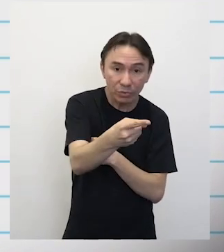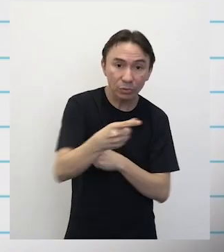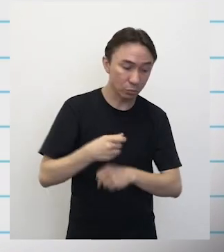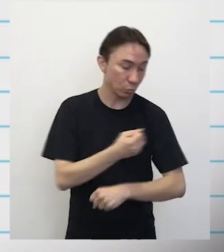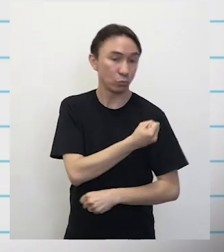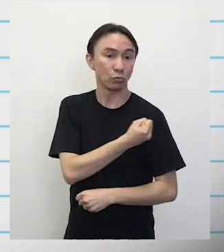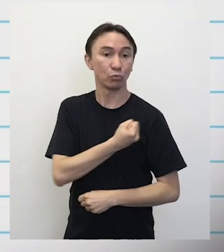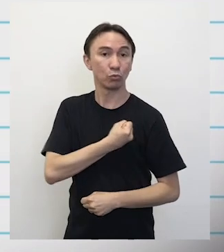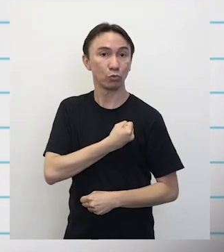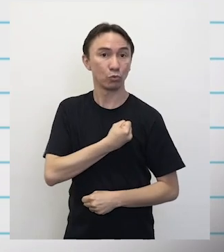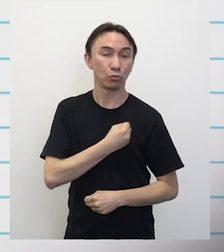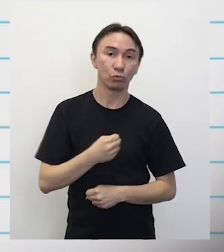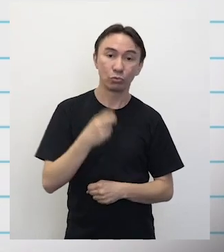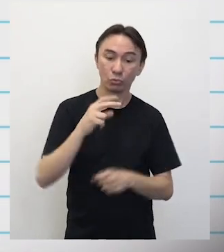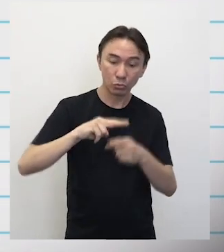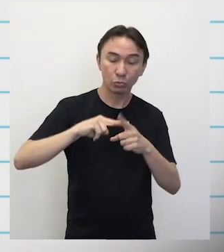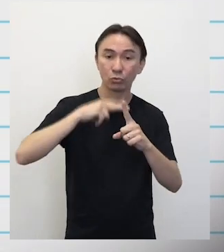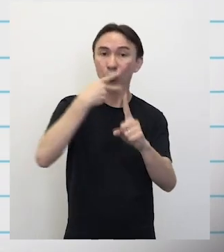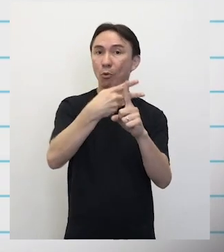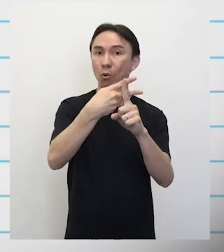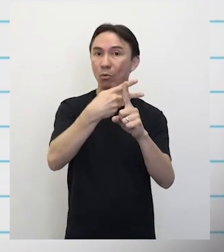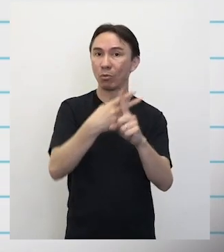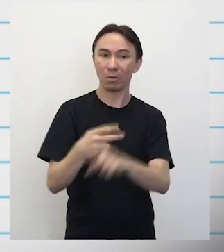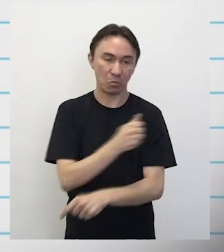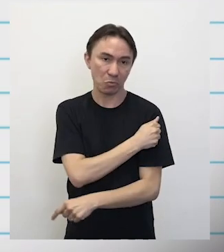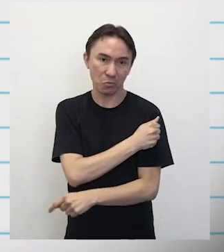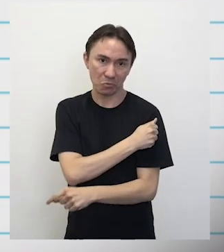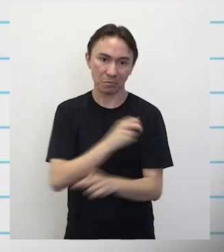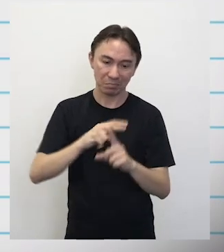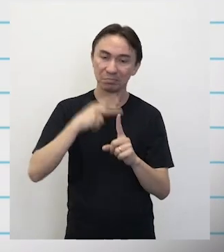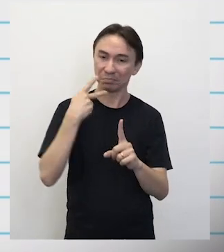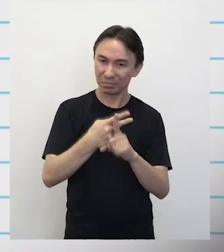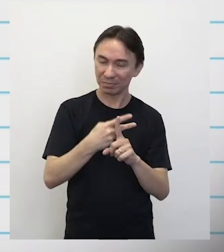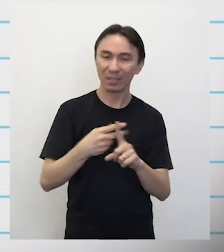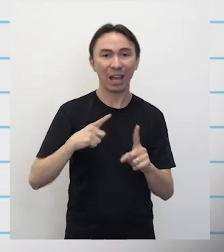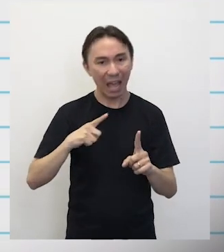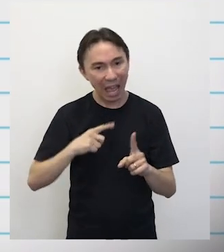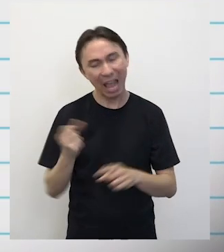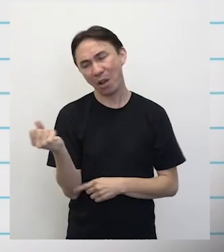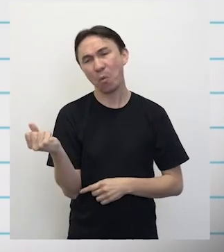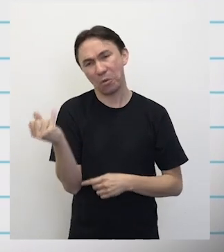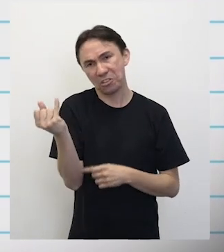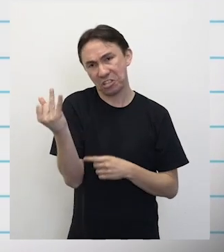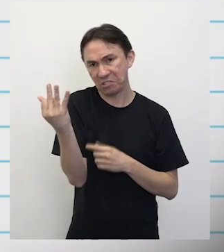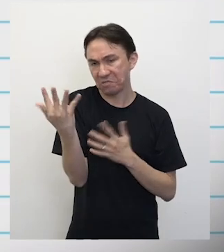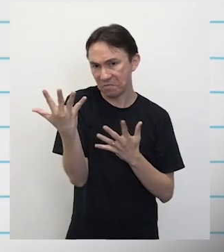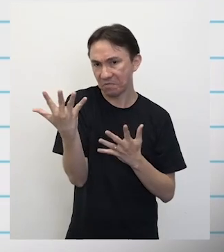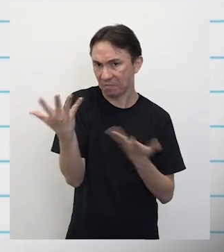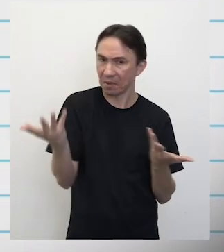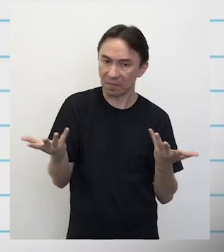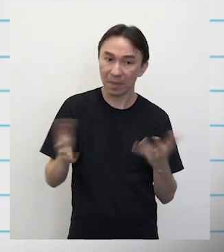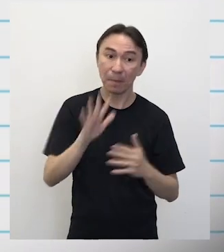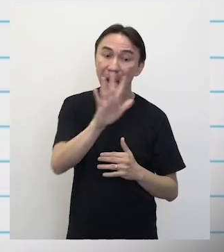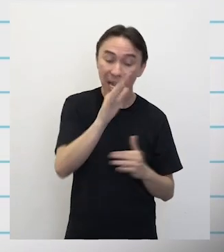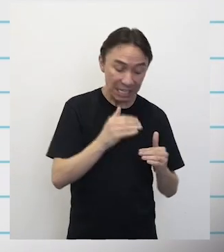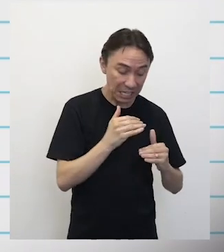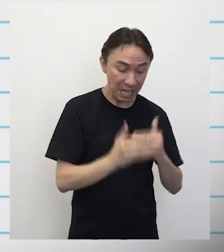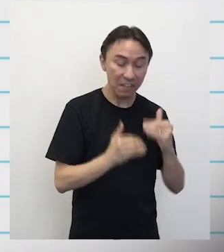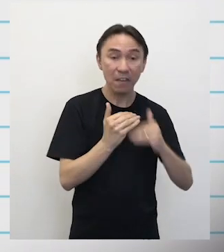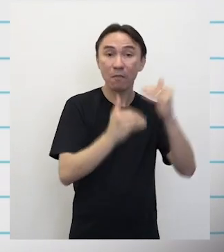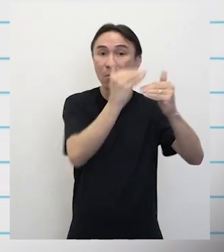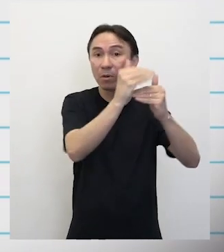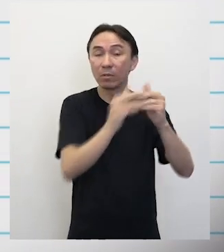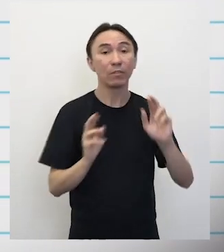um crescimento no número de alunos. Estamos lidando, então, com um aspecto quantitativo. Desenvolvimento, por sua vez,